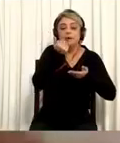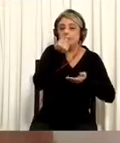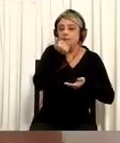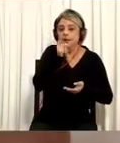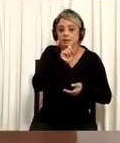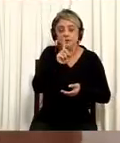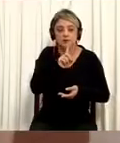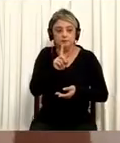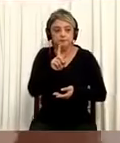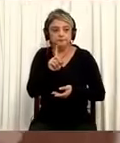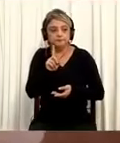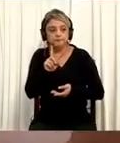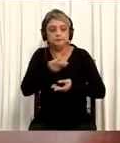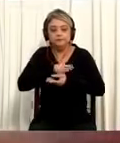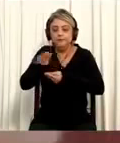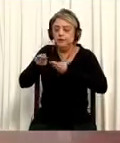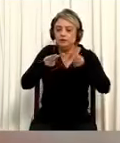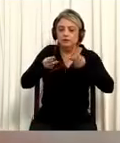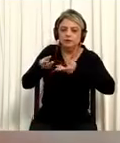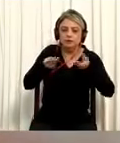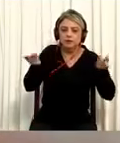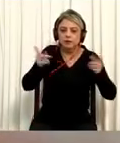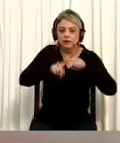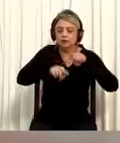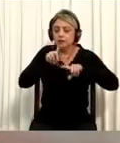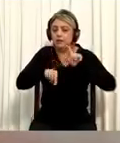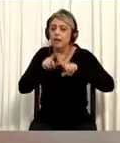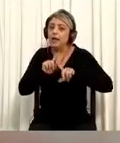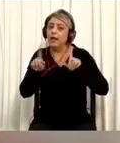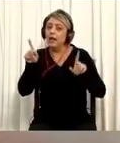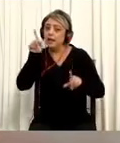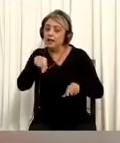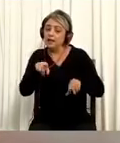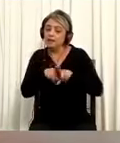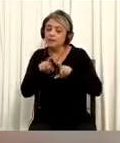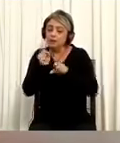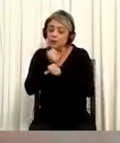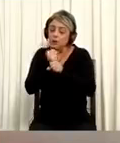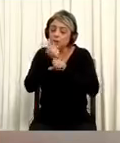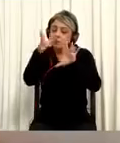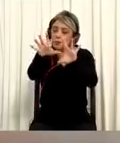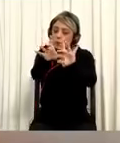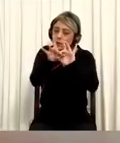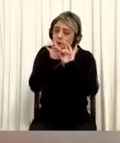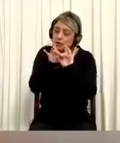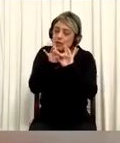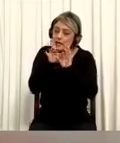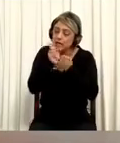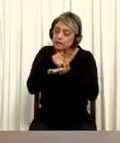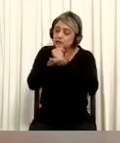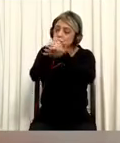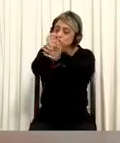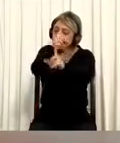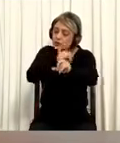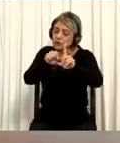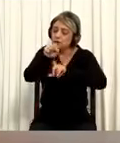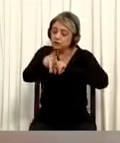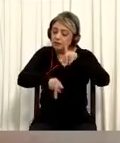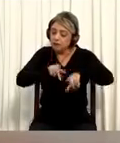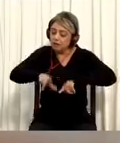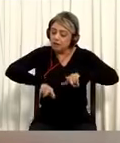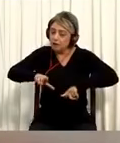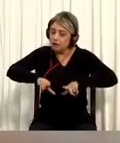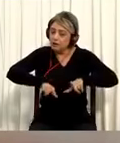só distribuir equipamentos, materiais, é também construir a unidade, a solidariedade da classe